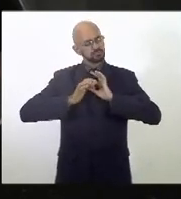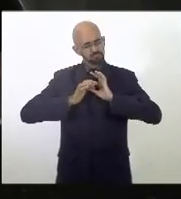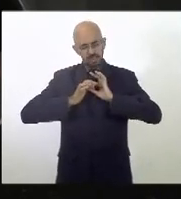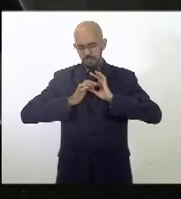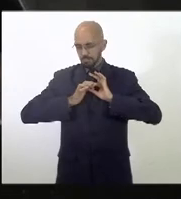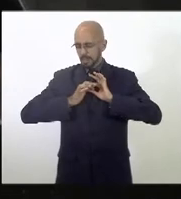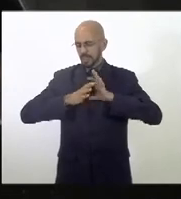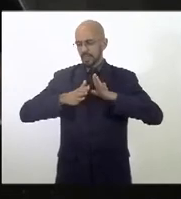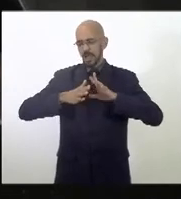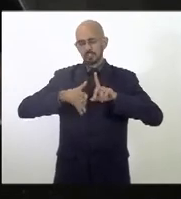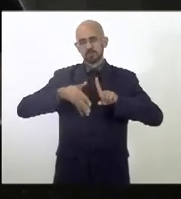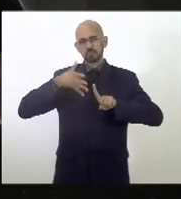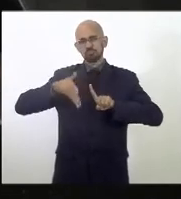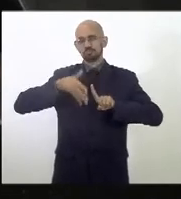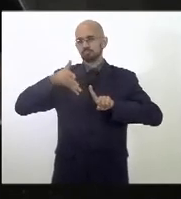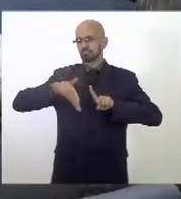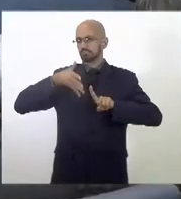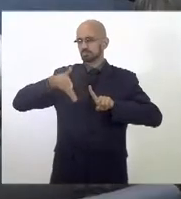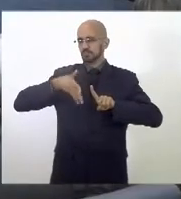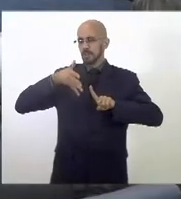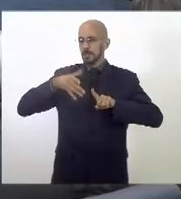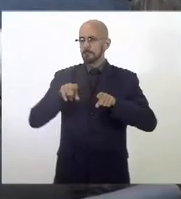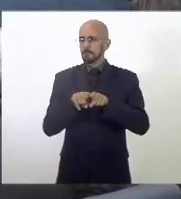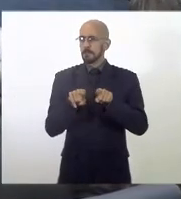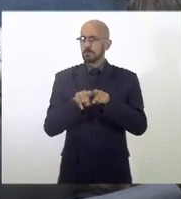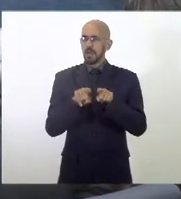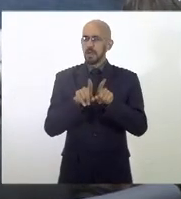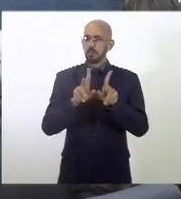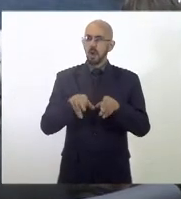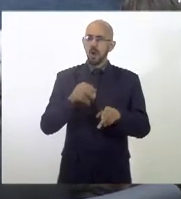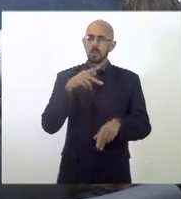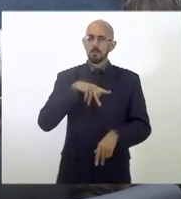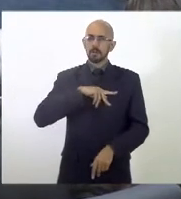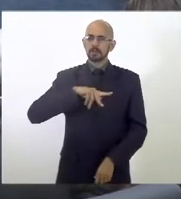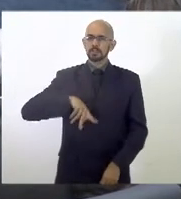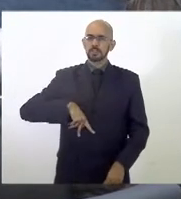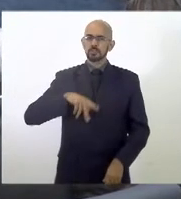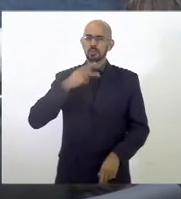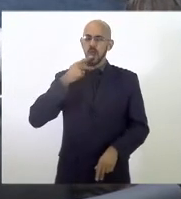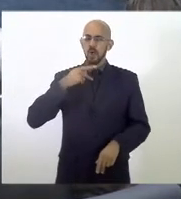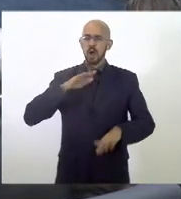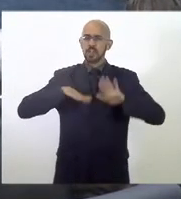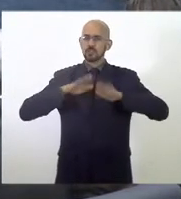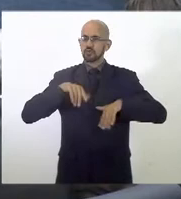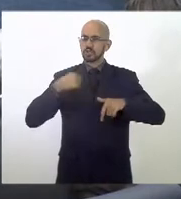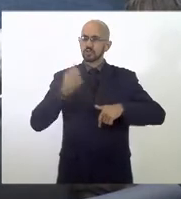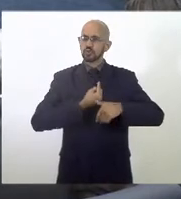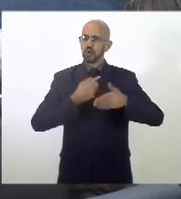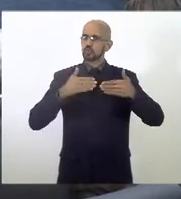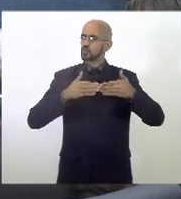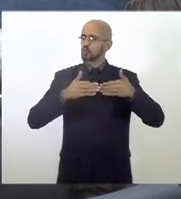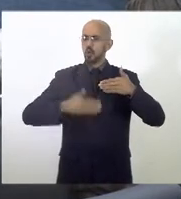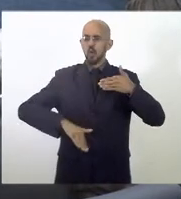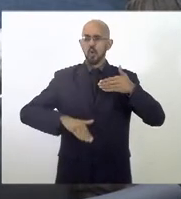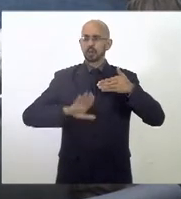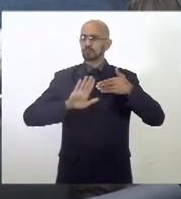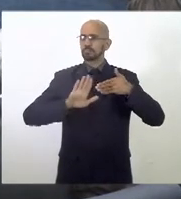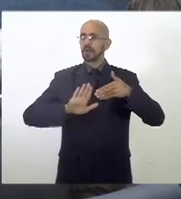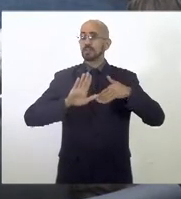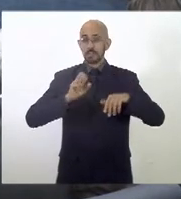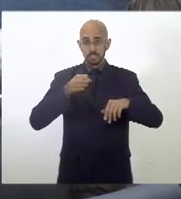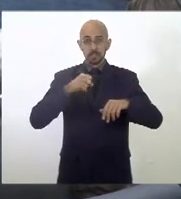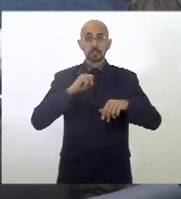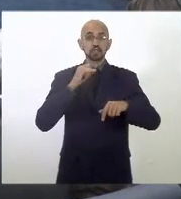aberta e, como o próprio presidente falou, nem sempre nós vamos concordar, mas naquilo que a gente concorda, a gente junto vai